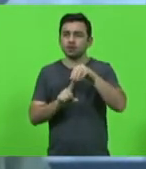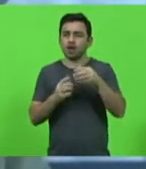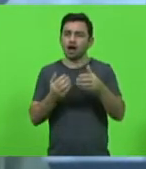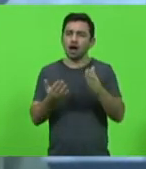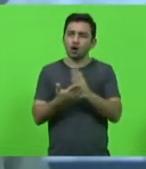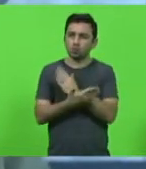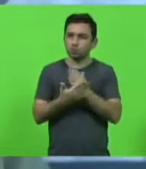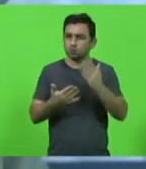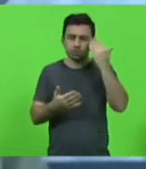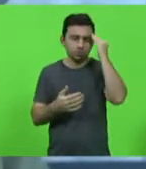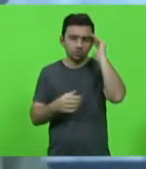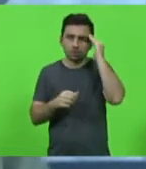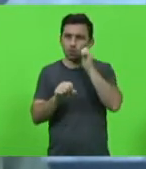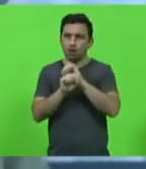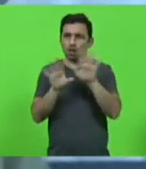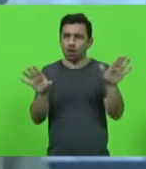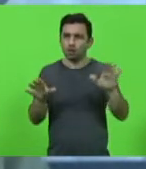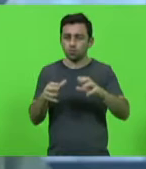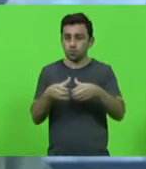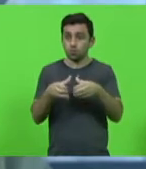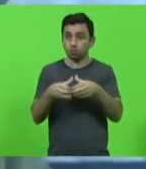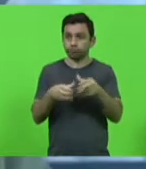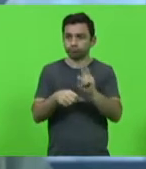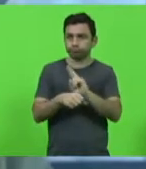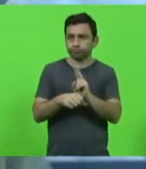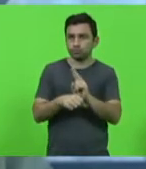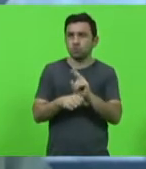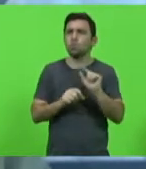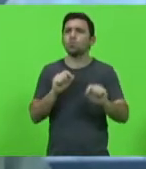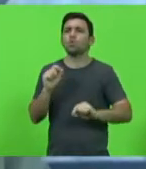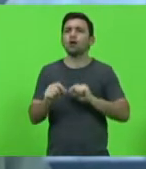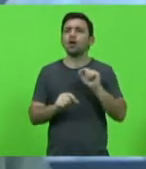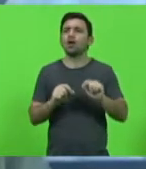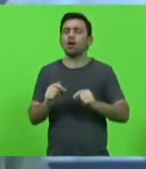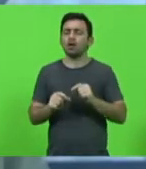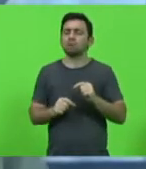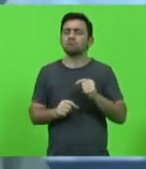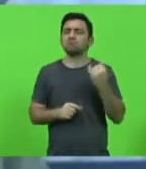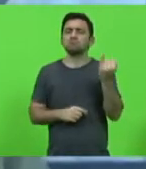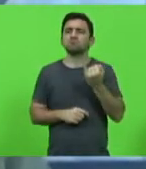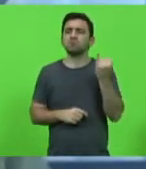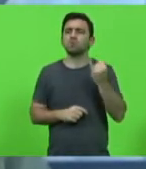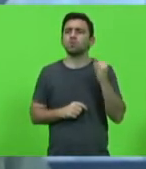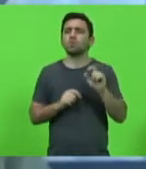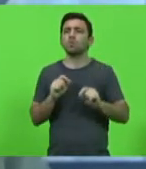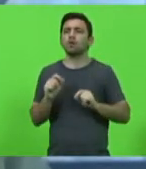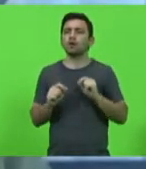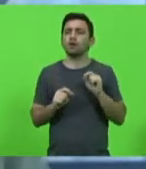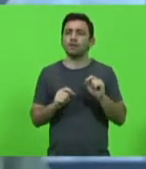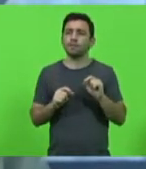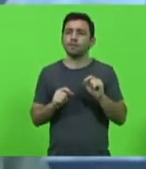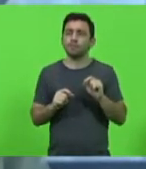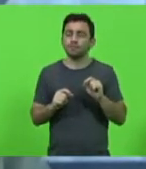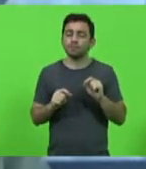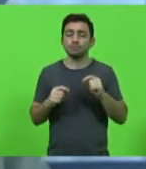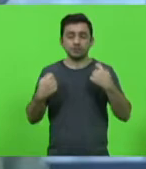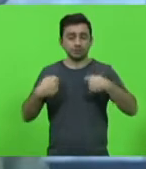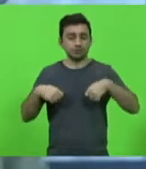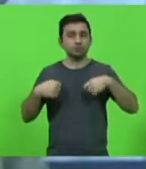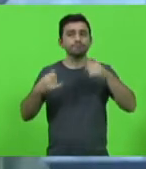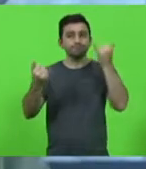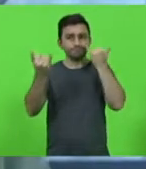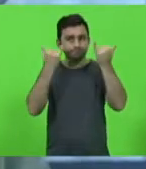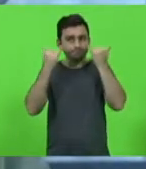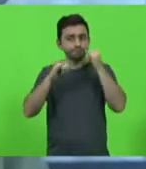compreendeu a importância do observatório, o que, que é esse observatório, né? Eu acho que é importante aqui trazer a informação.